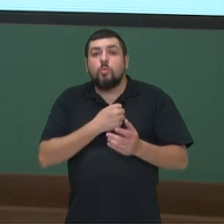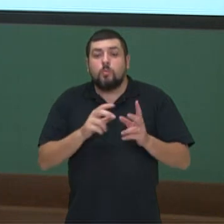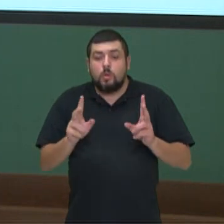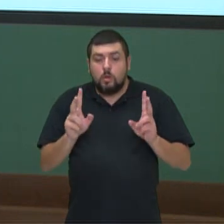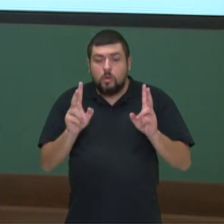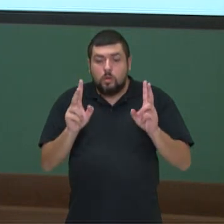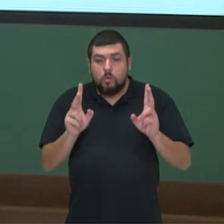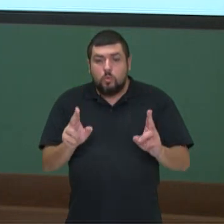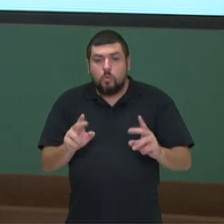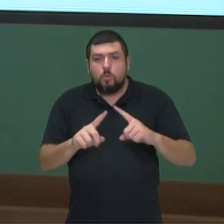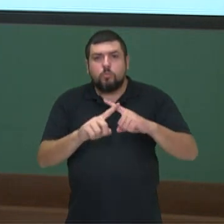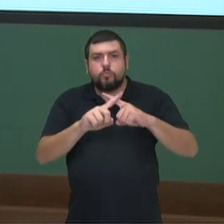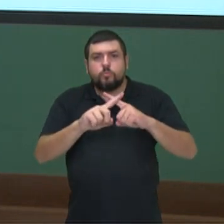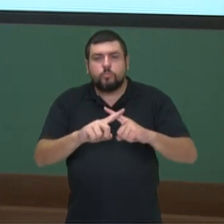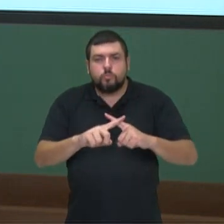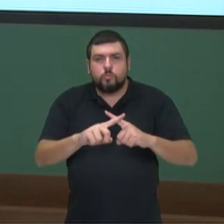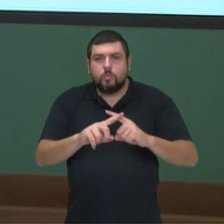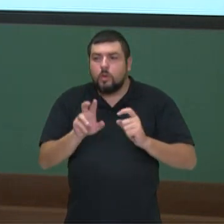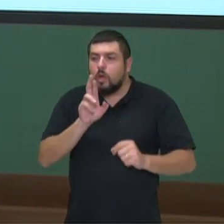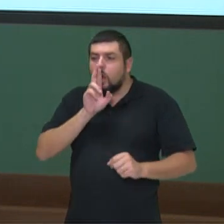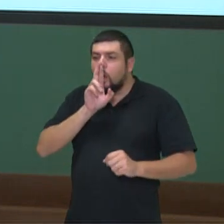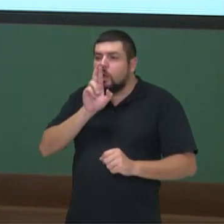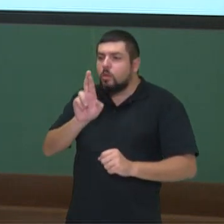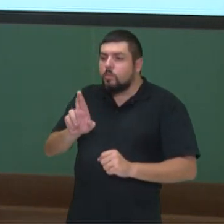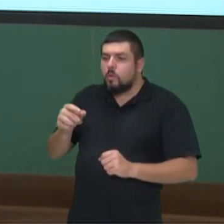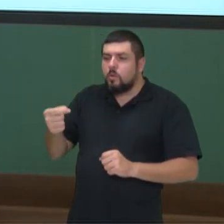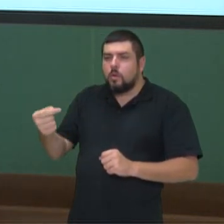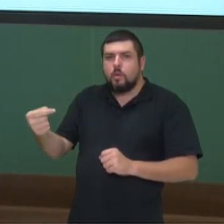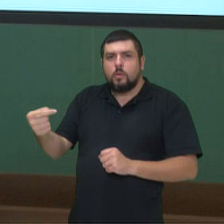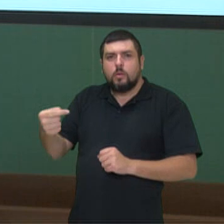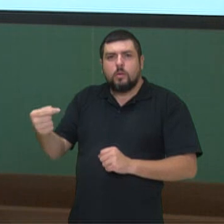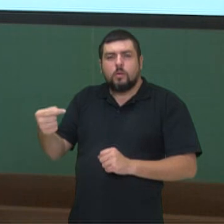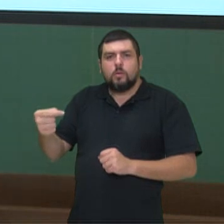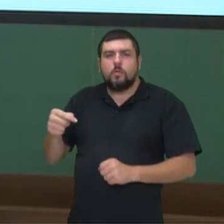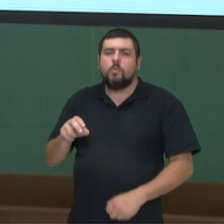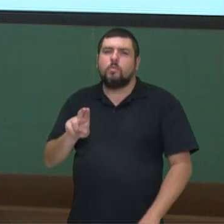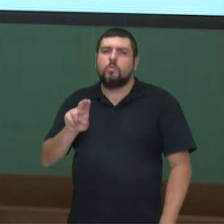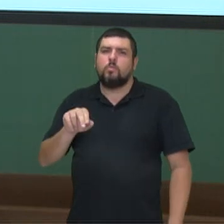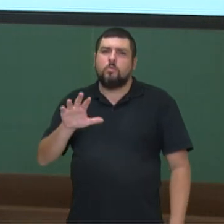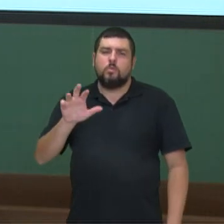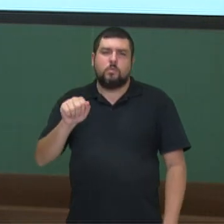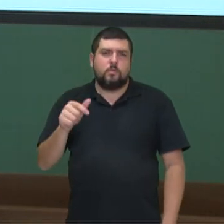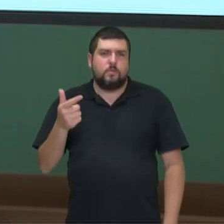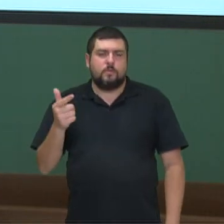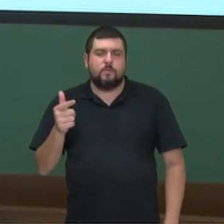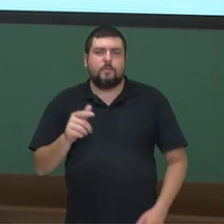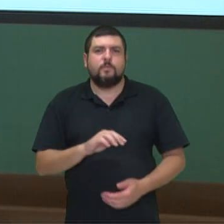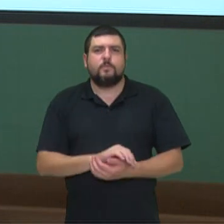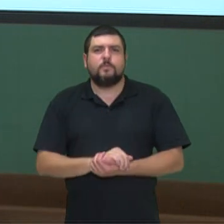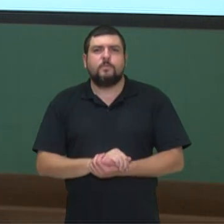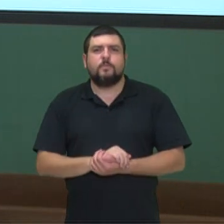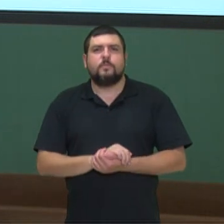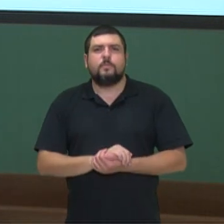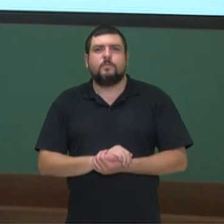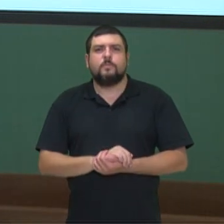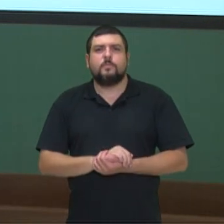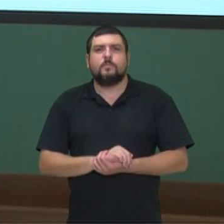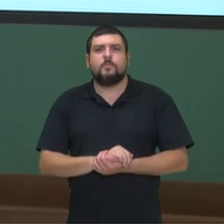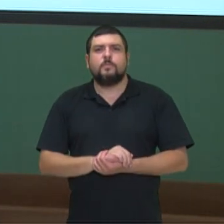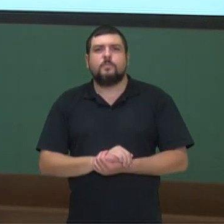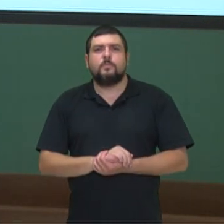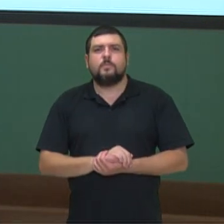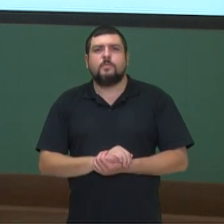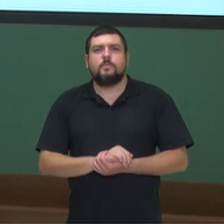que multiplicado por ele mesmo vai nos dar como resultado o menos 100, ok? Então,